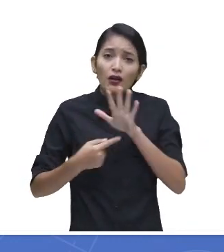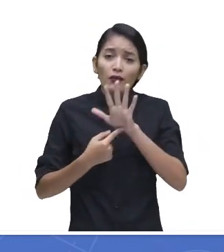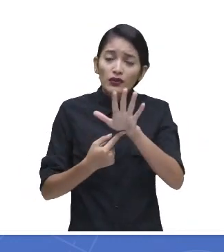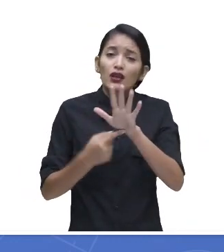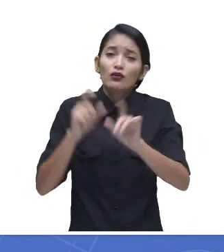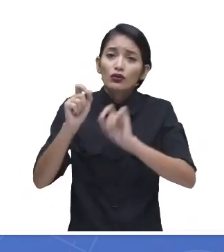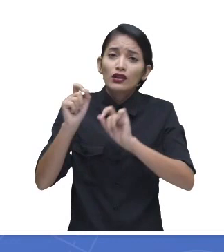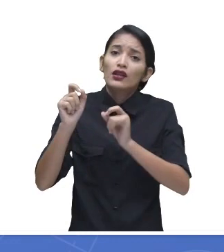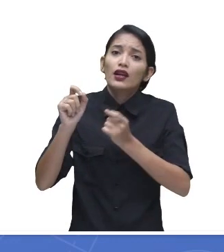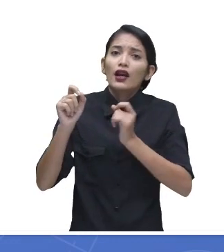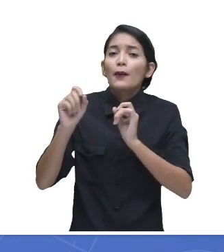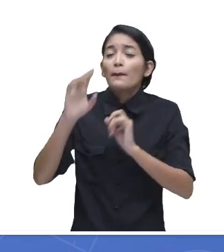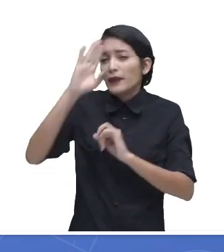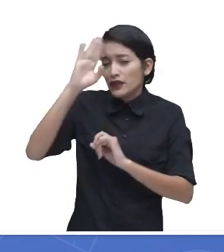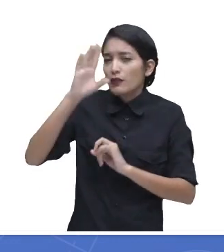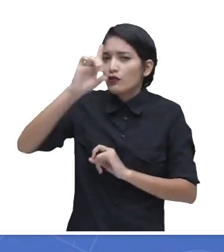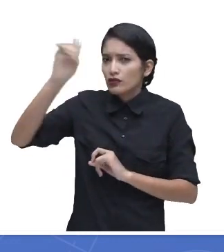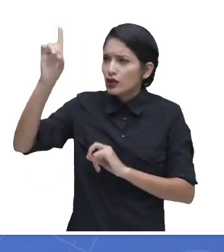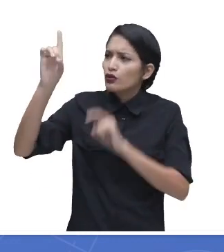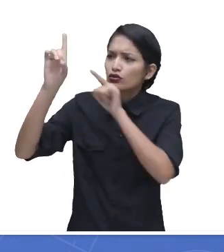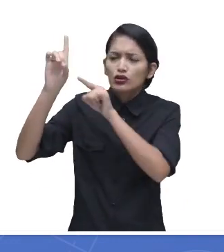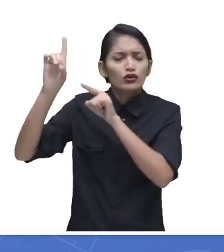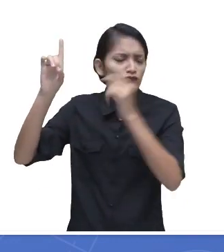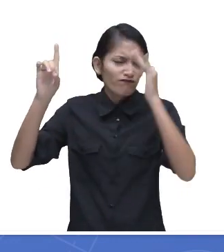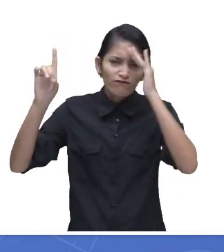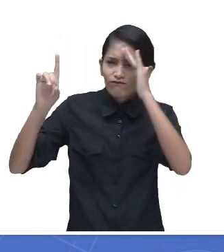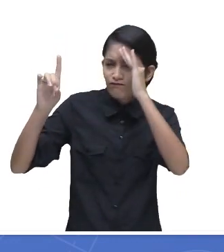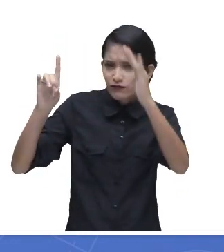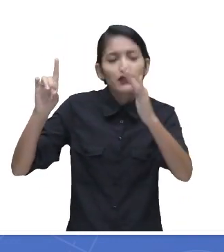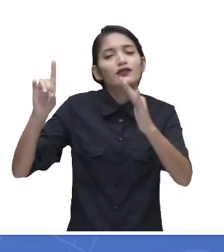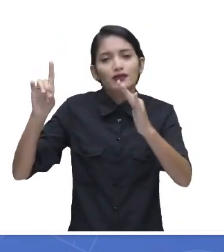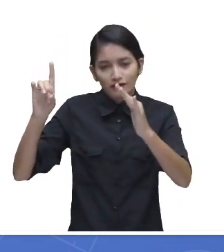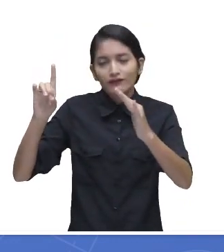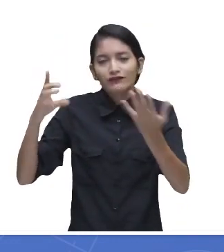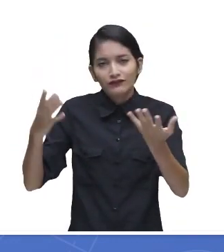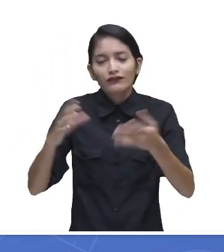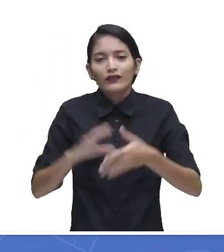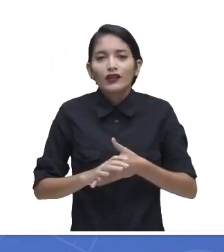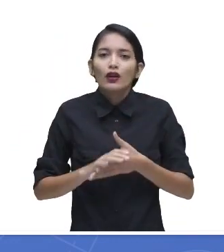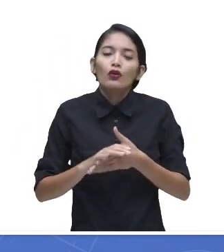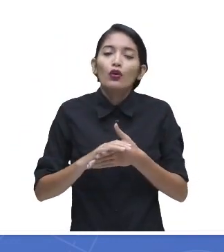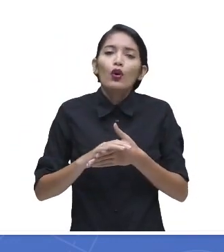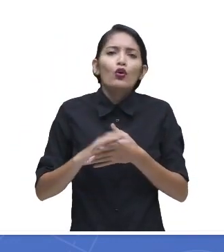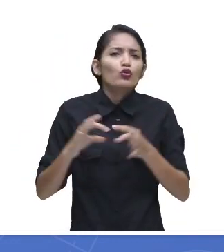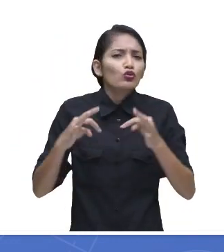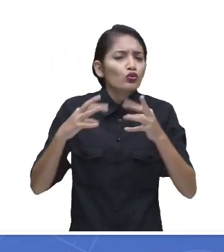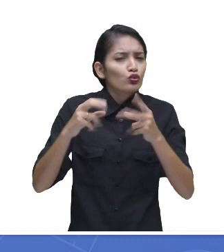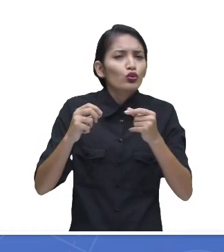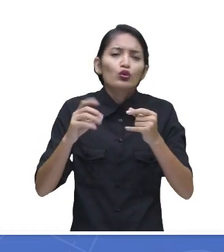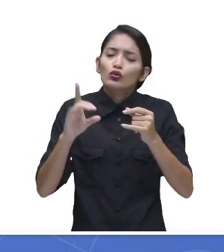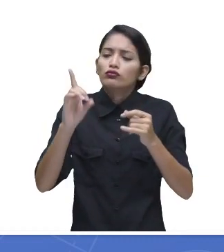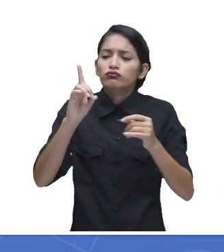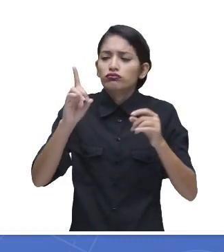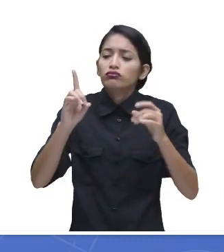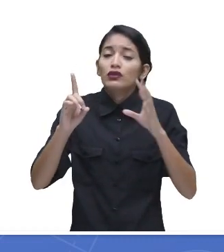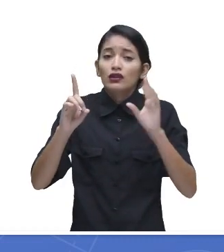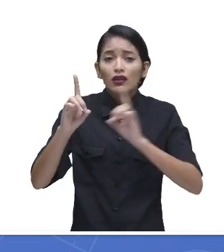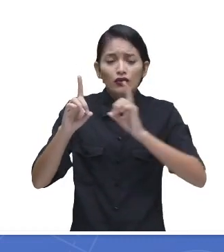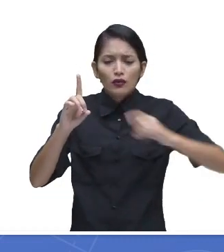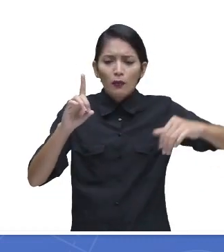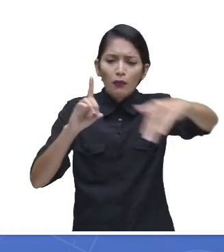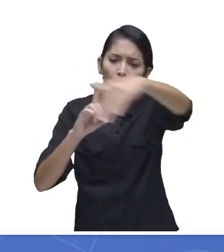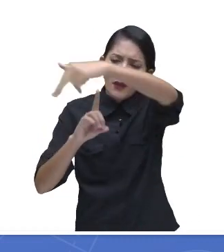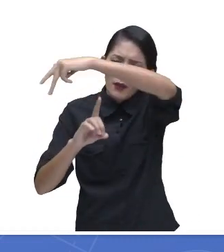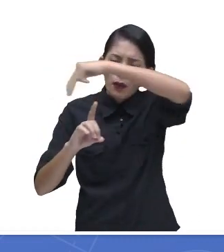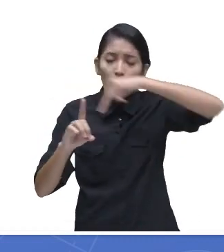Deus, teocentrismo. Deus estava no centro. Então, tudo girava na órbita de Deus, né? E claro, se Deus